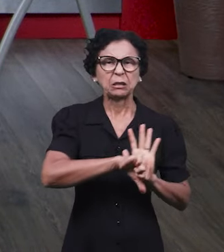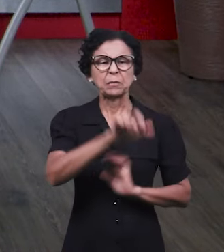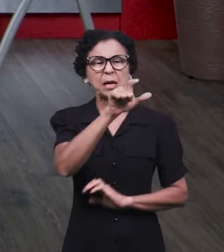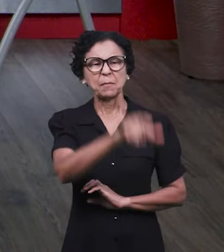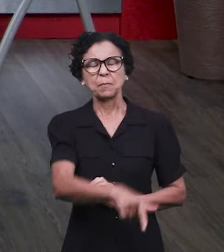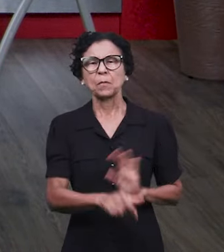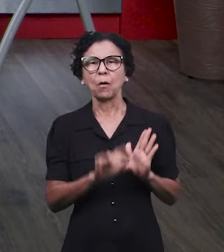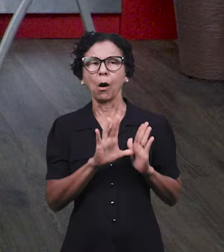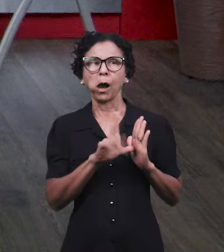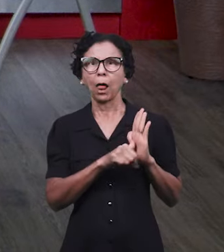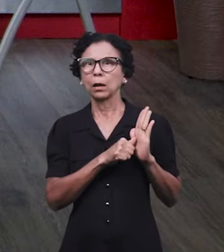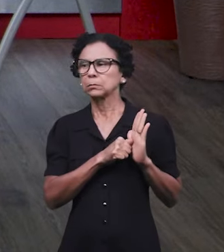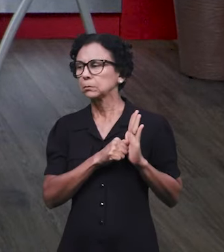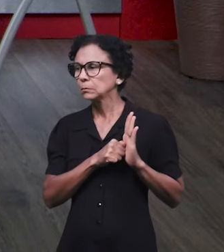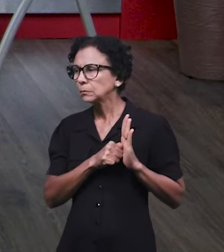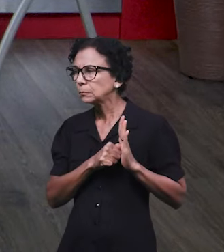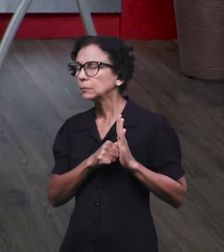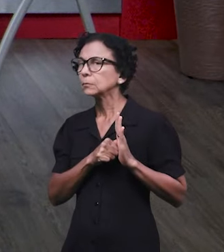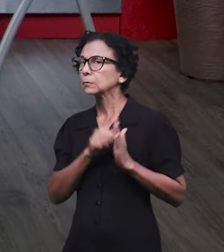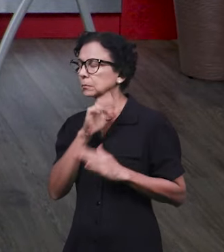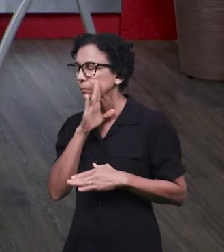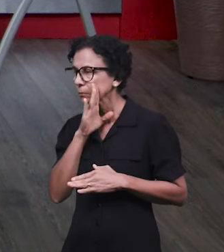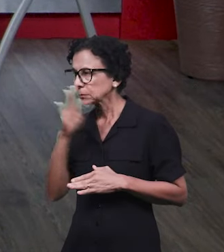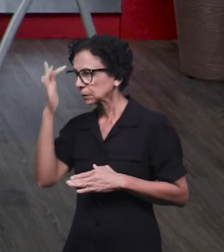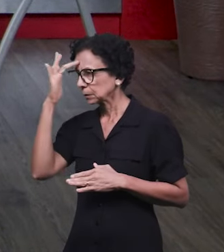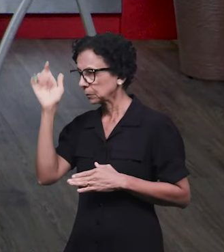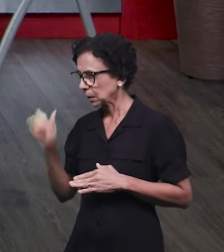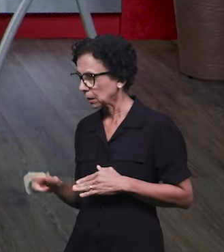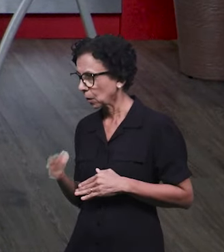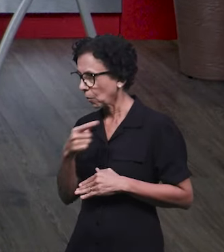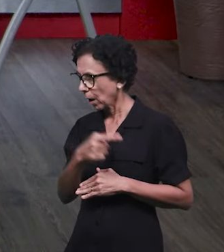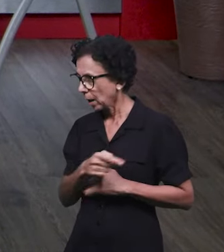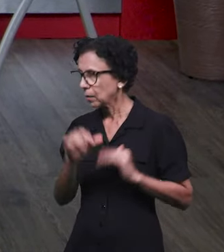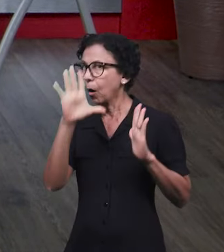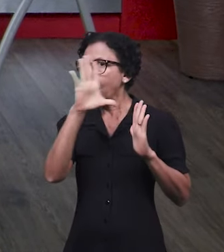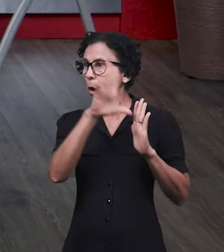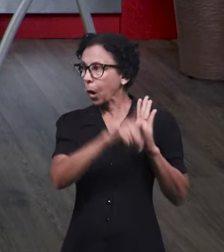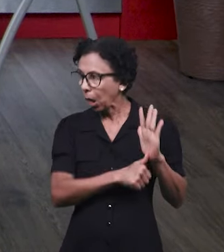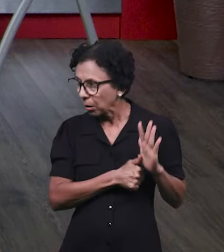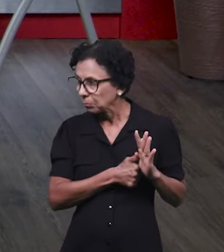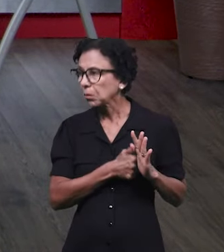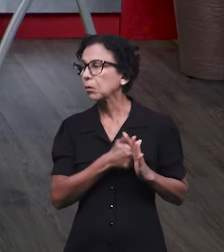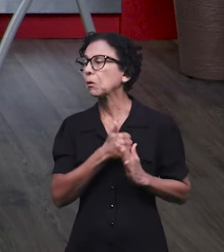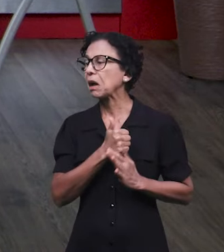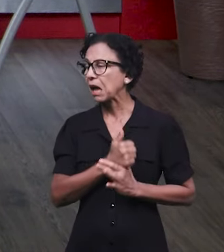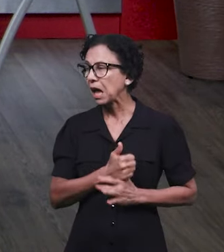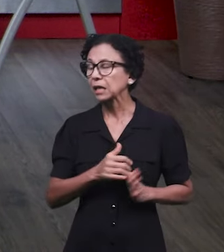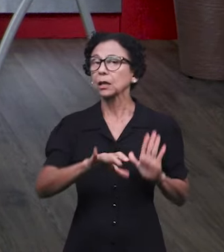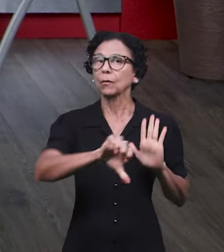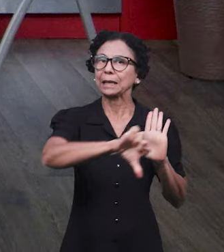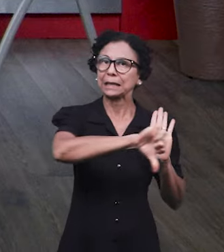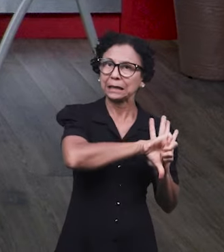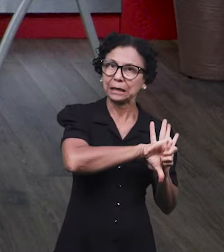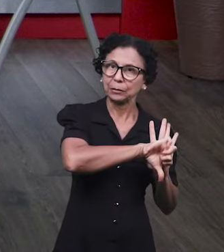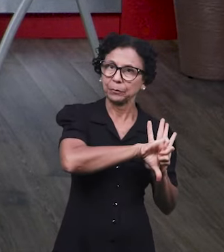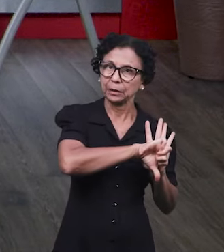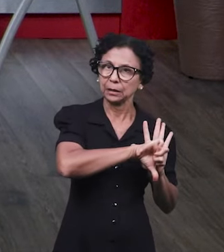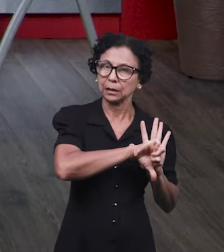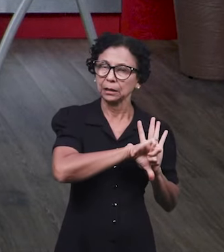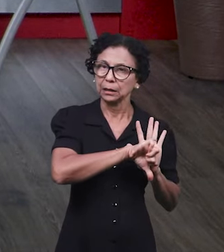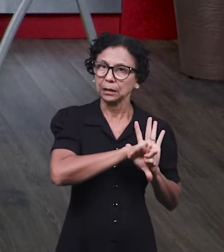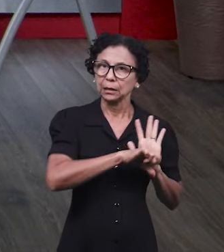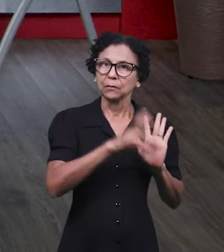roubou então roubou algo Então você está colocando ele como um criminoso então é um crime Então tudo aquilo que é um crime e você